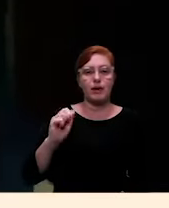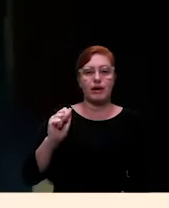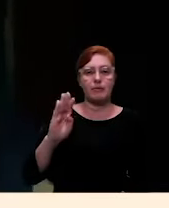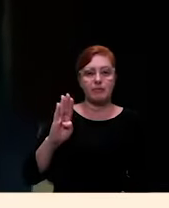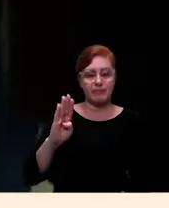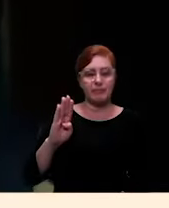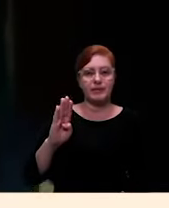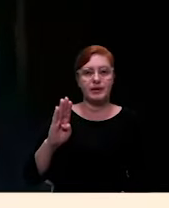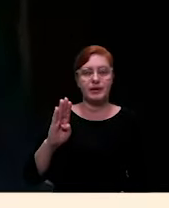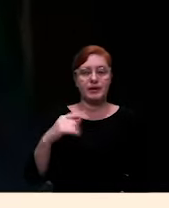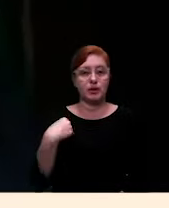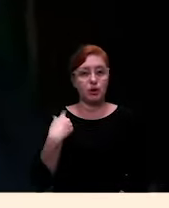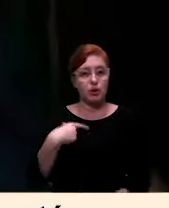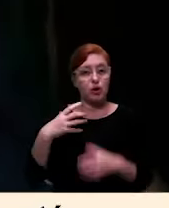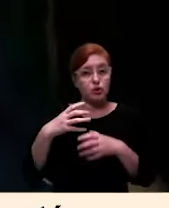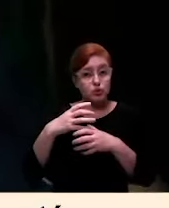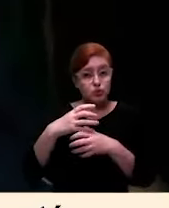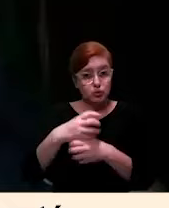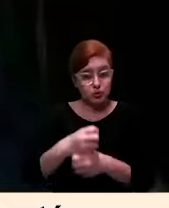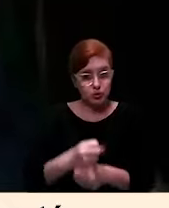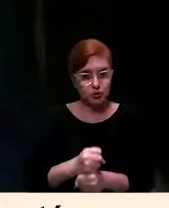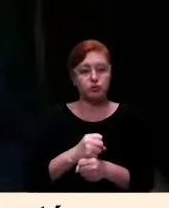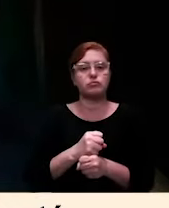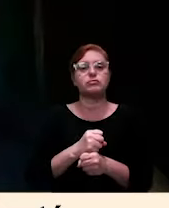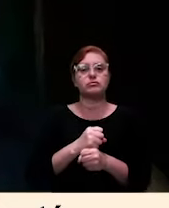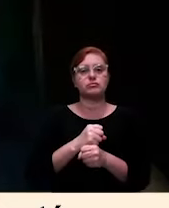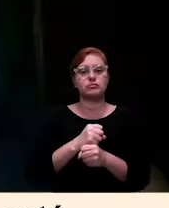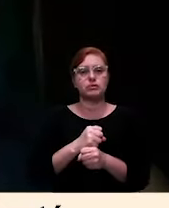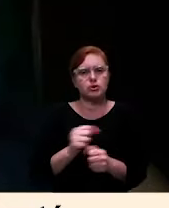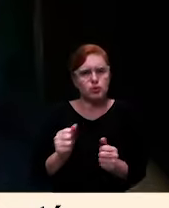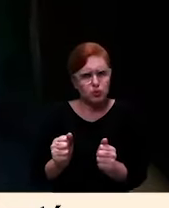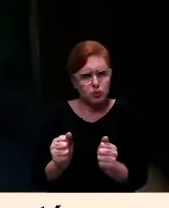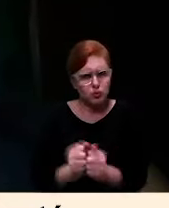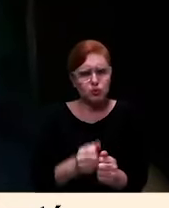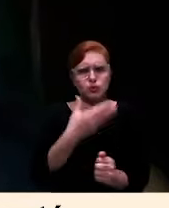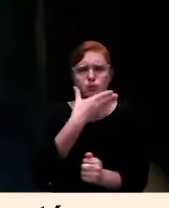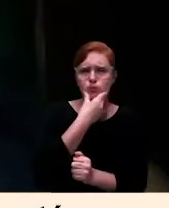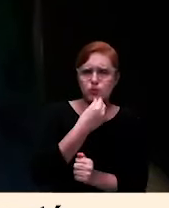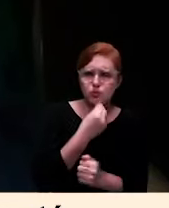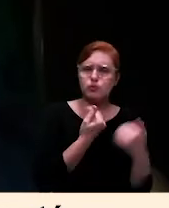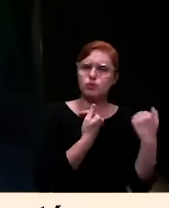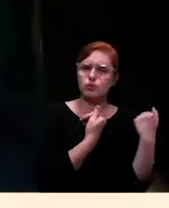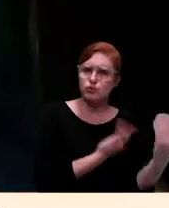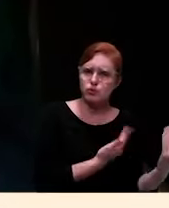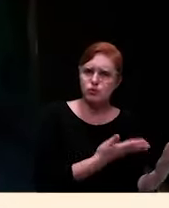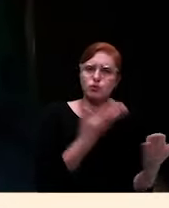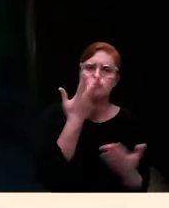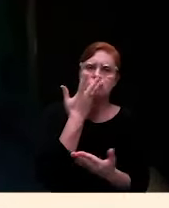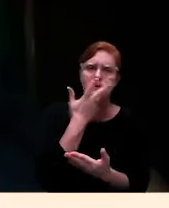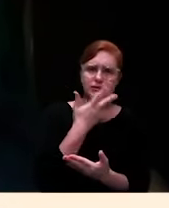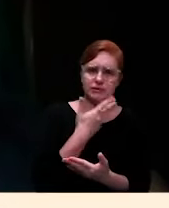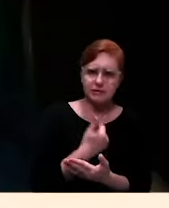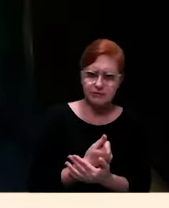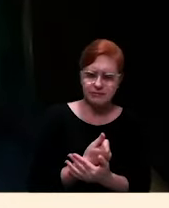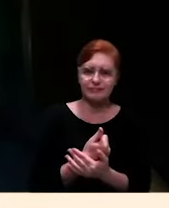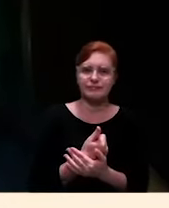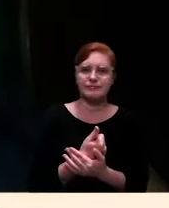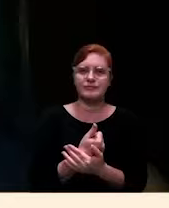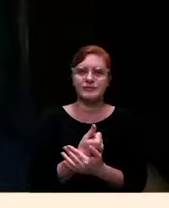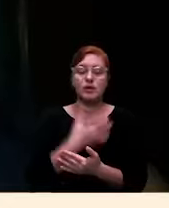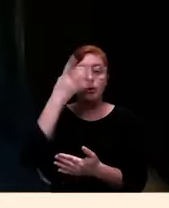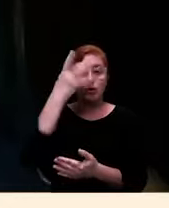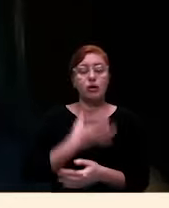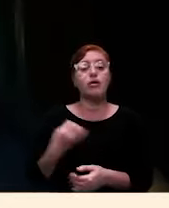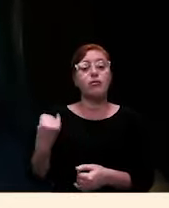PIB, COIAB. Através disso a gente está somando as forças junto com os homens,